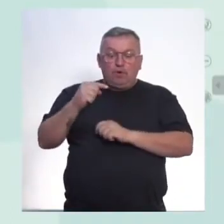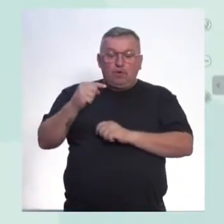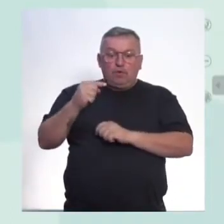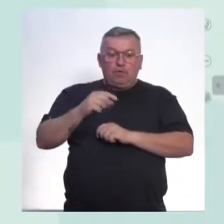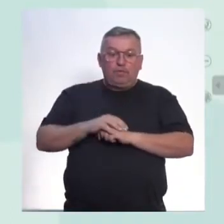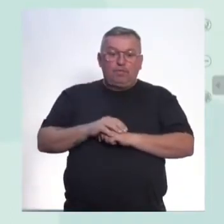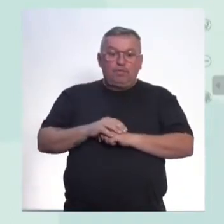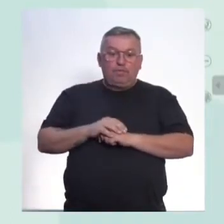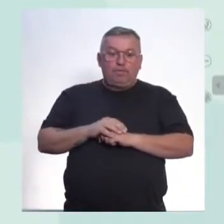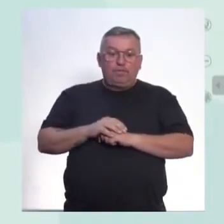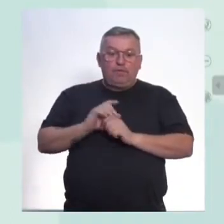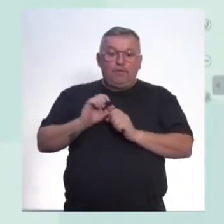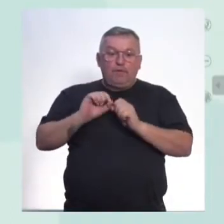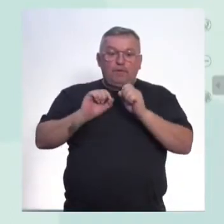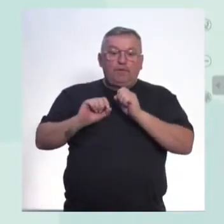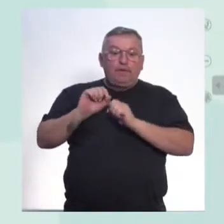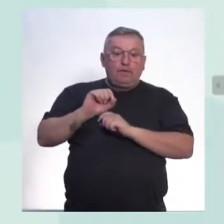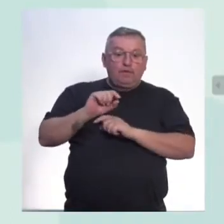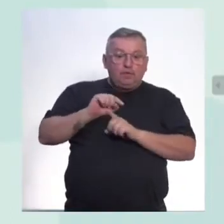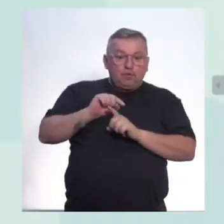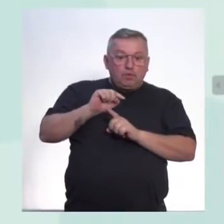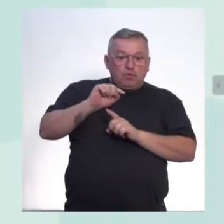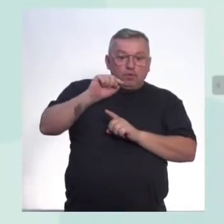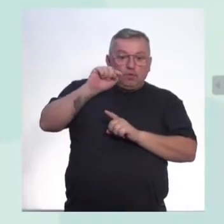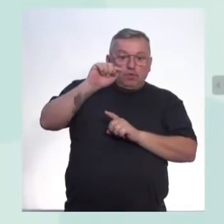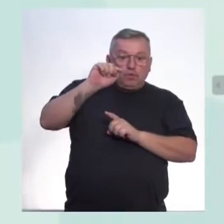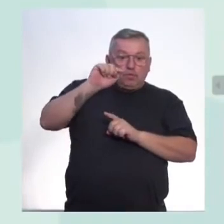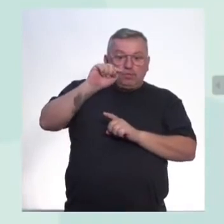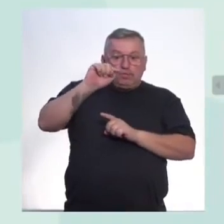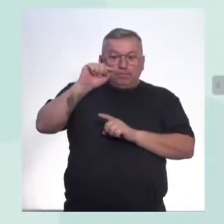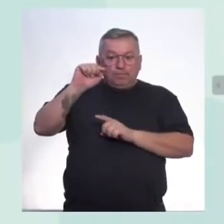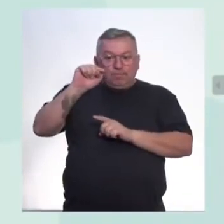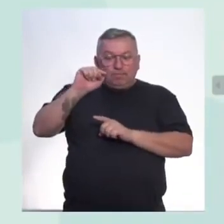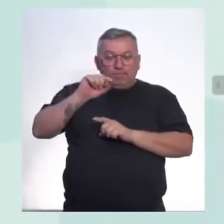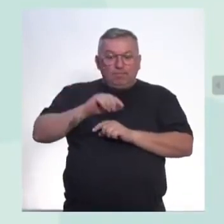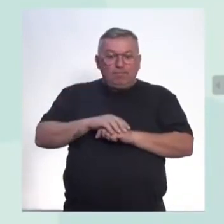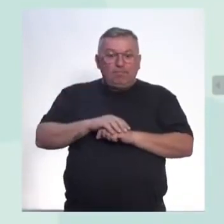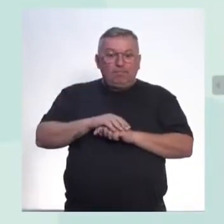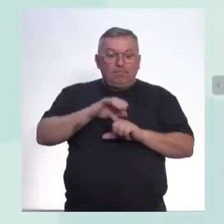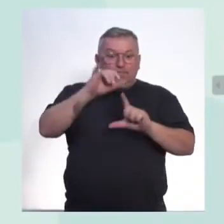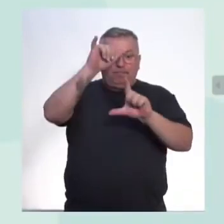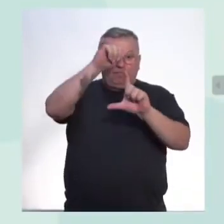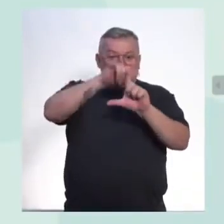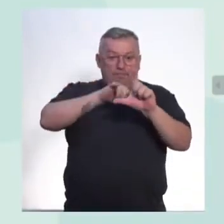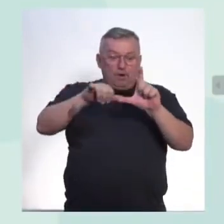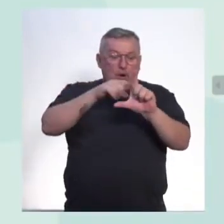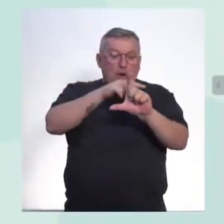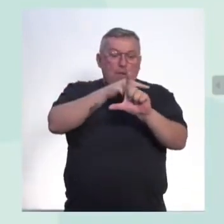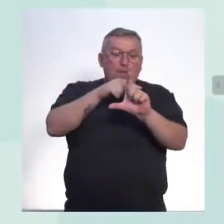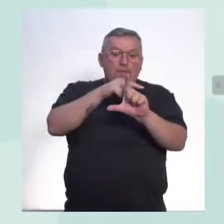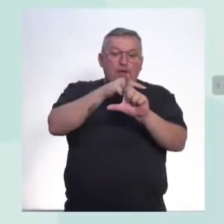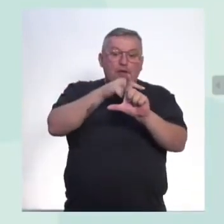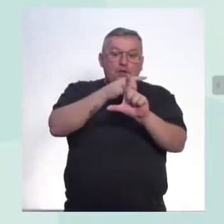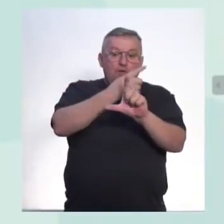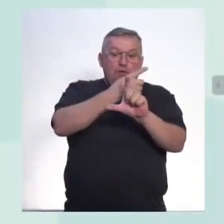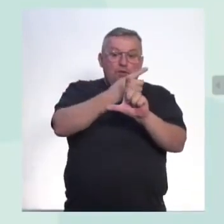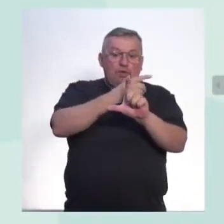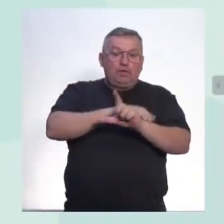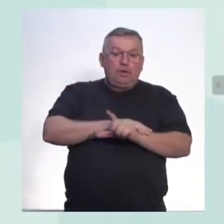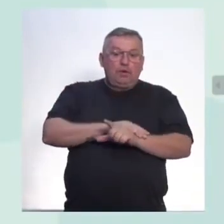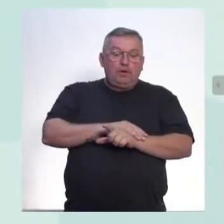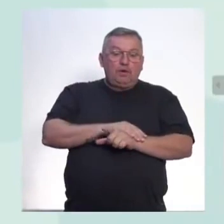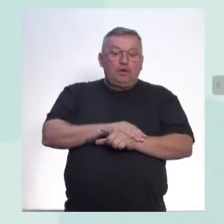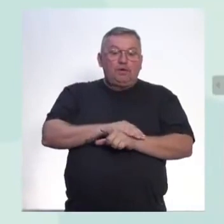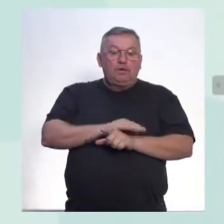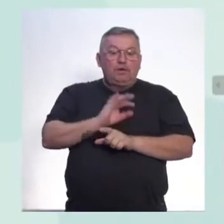1. Feito isso, ó, você vai fazer a projeção no eixo das ordenadas. Fez a projeção, ó, certinho.